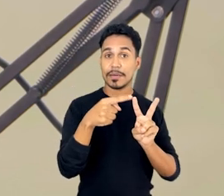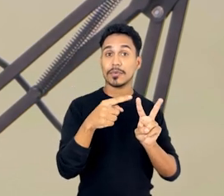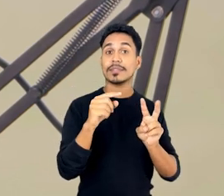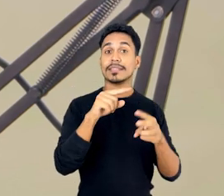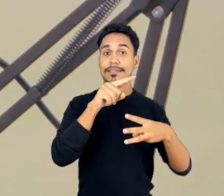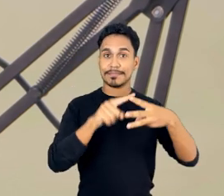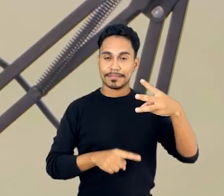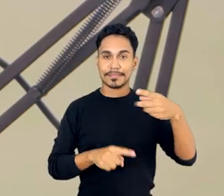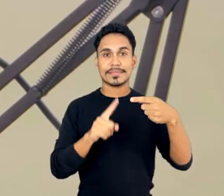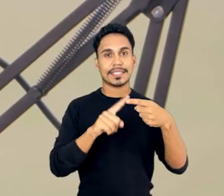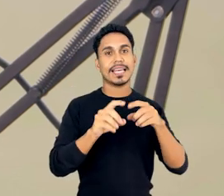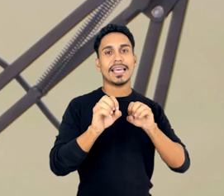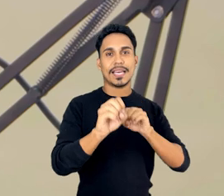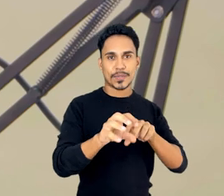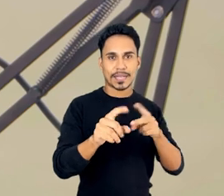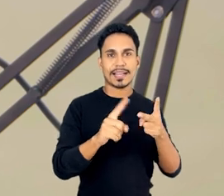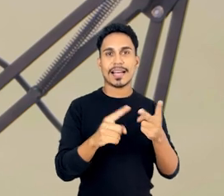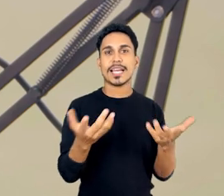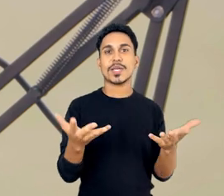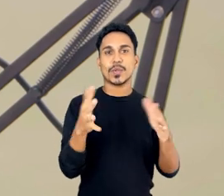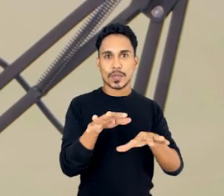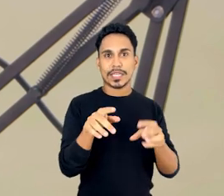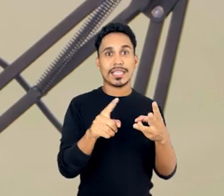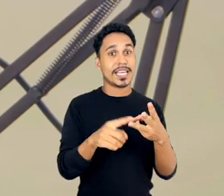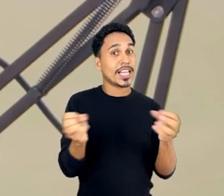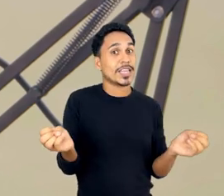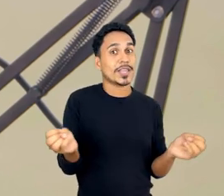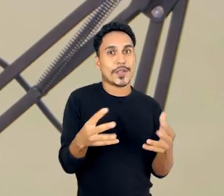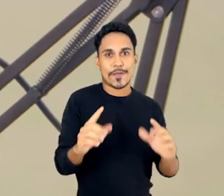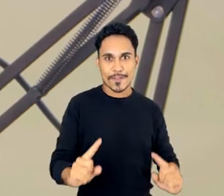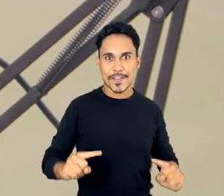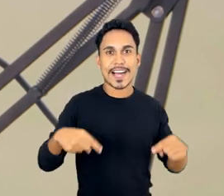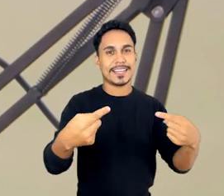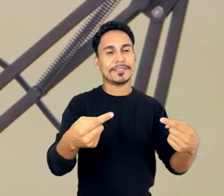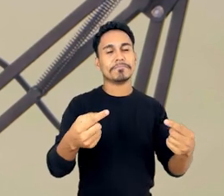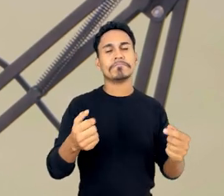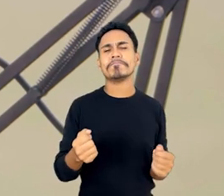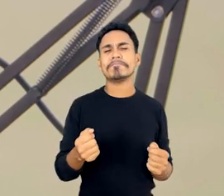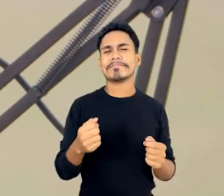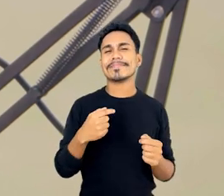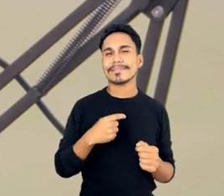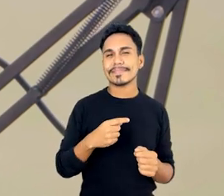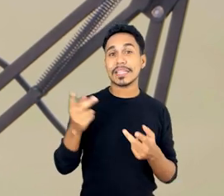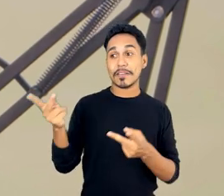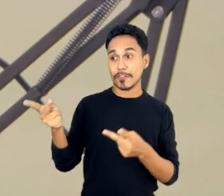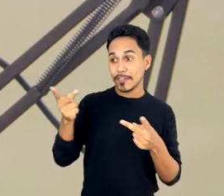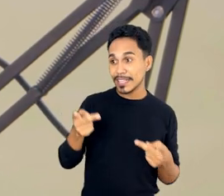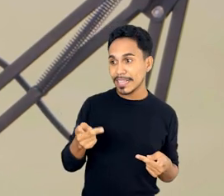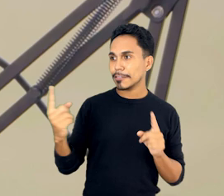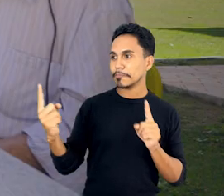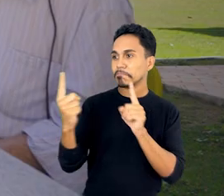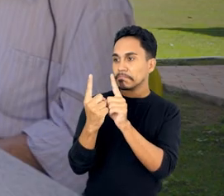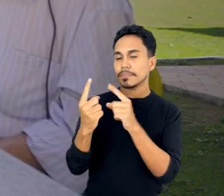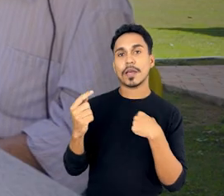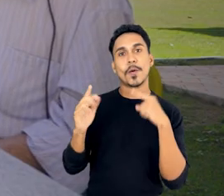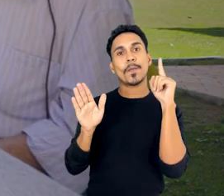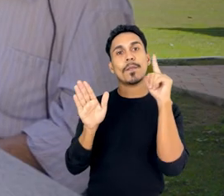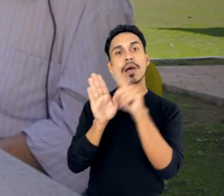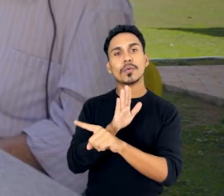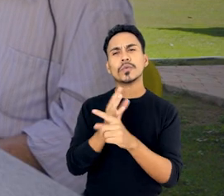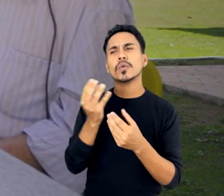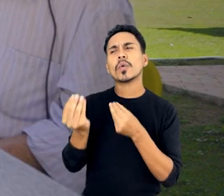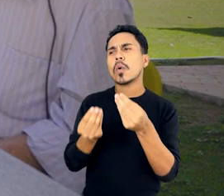incluir e Inovar e aí eu tenho perguntado paraos nossos convidados aqui sobre como eles e elas vão